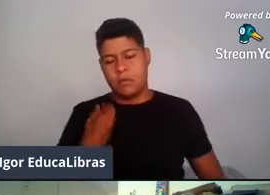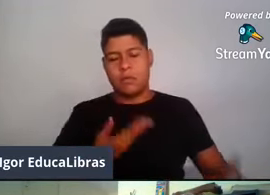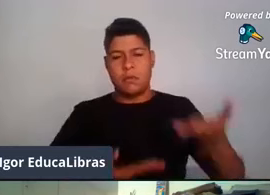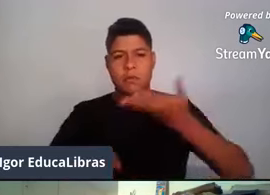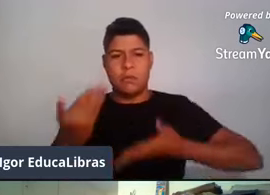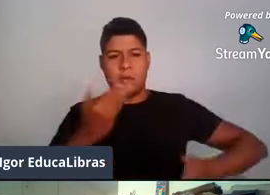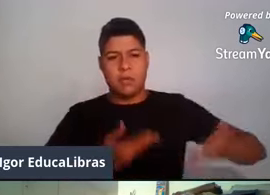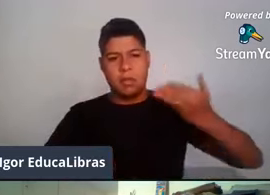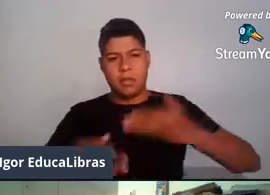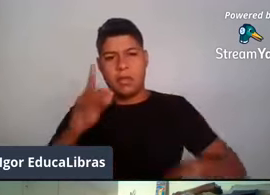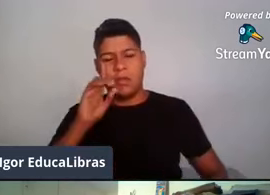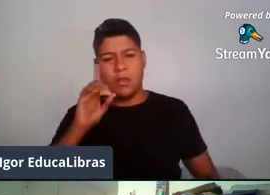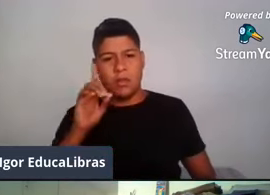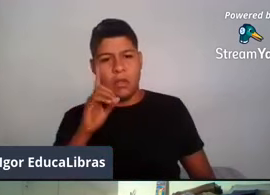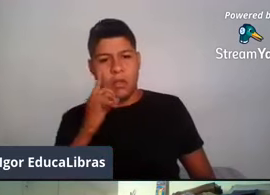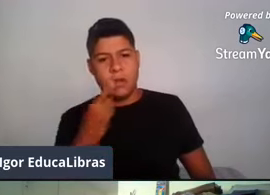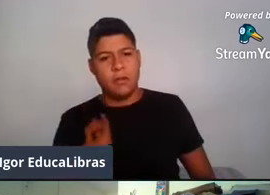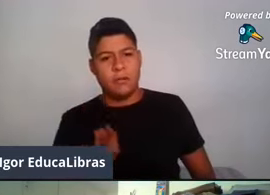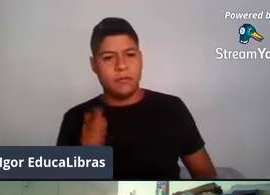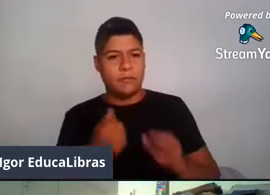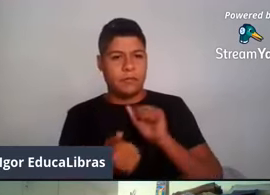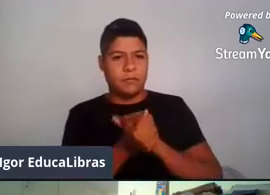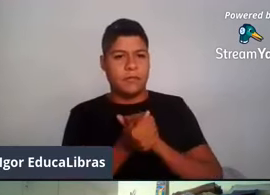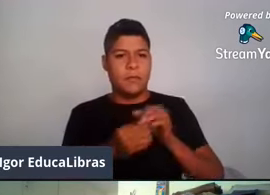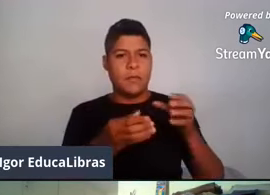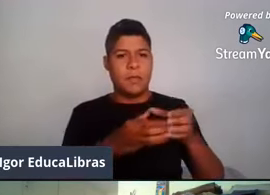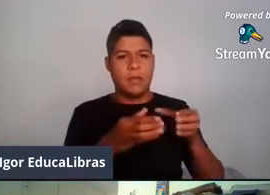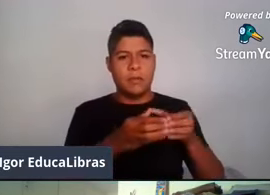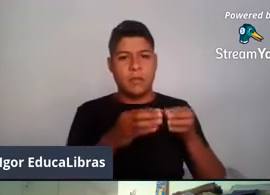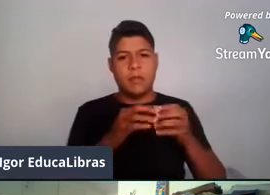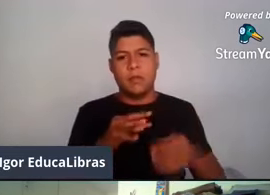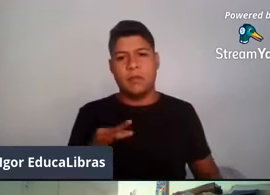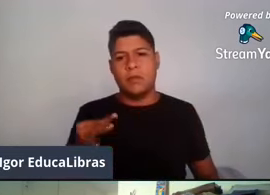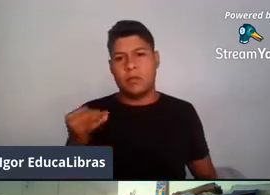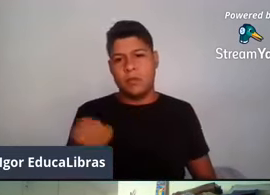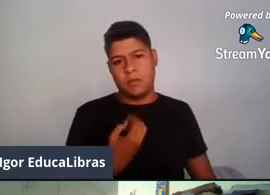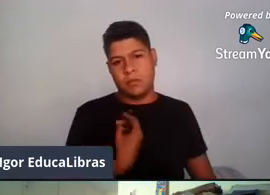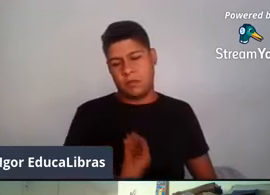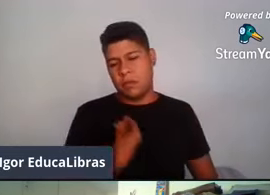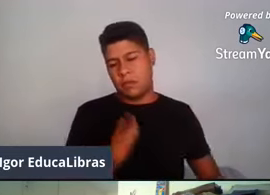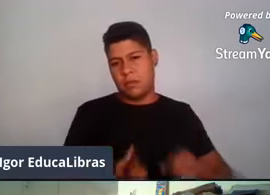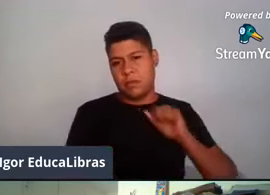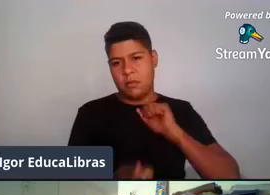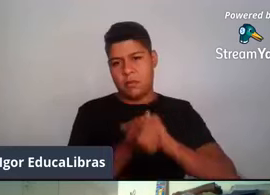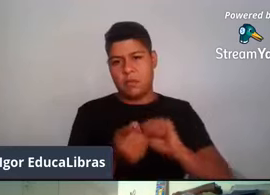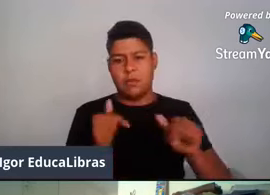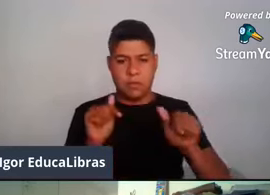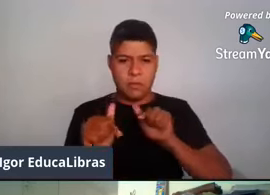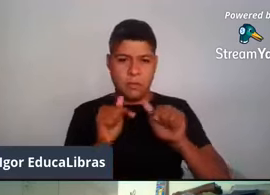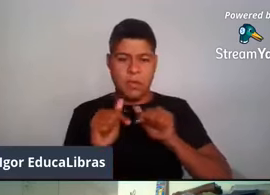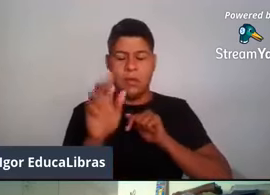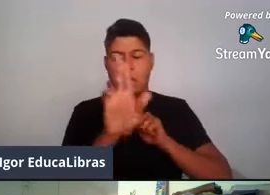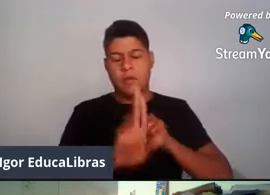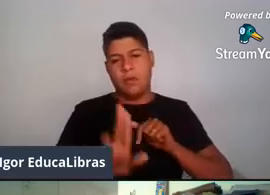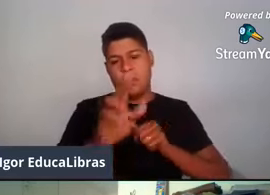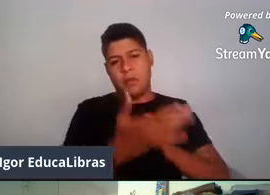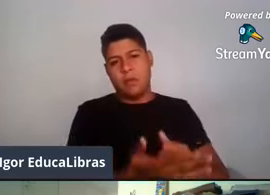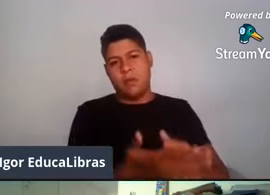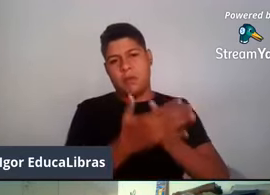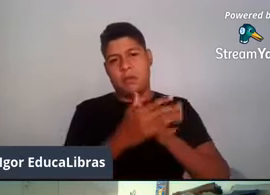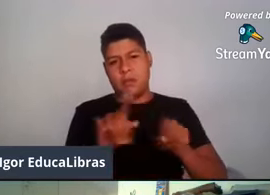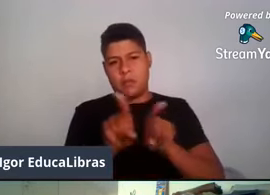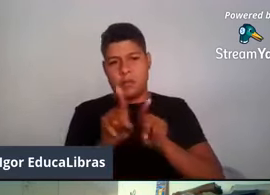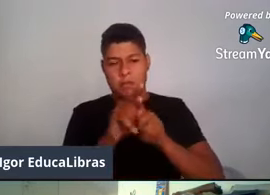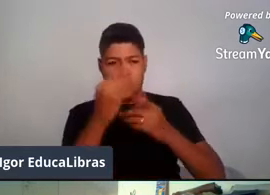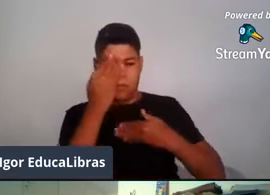dia a dia, né, com você e com toda a nossa equipe, e a todos que têm acompanhado o nosso trabalho e que têm nos ajudado também. Muito